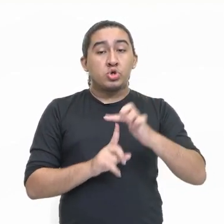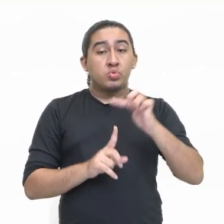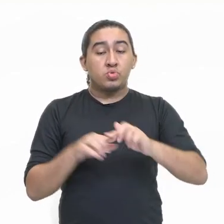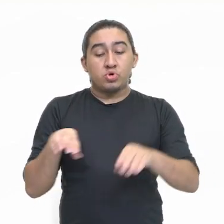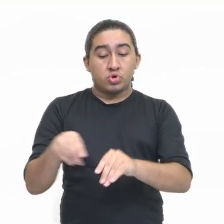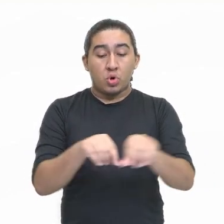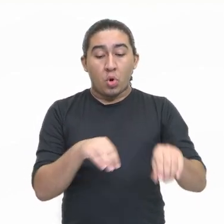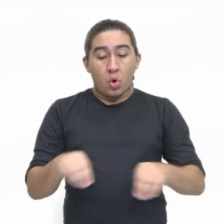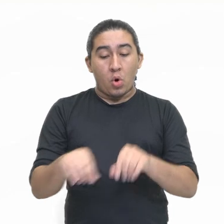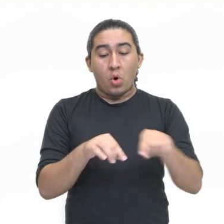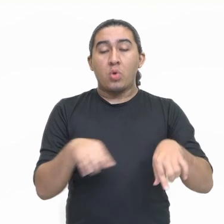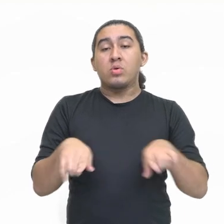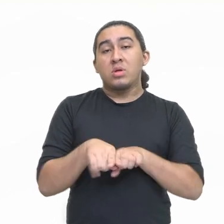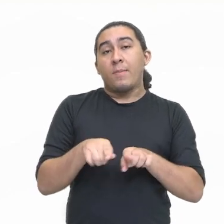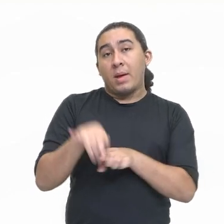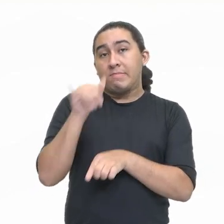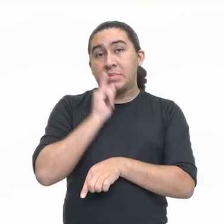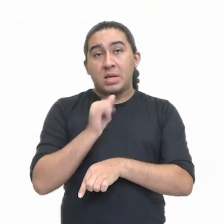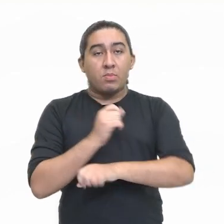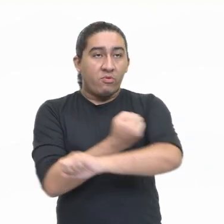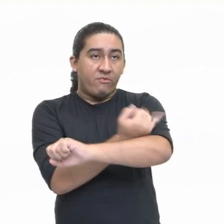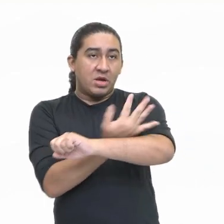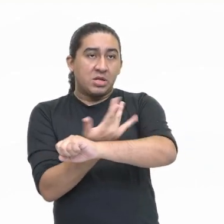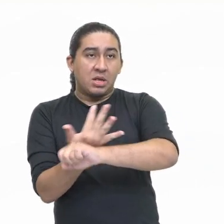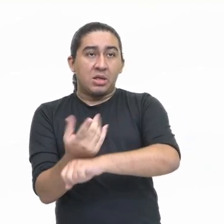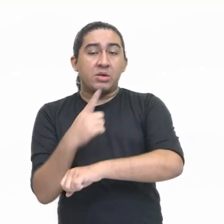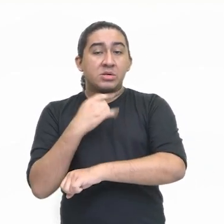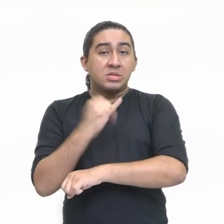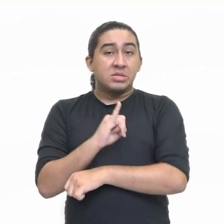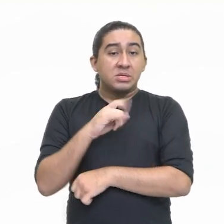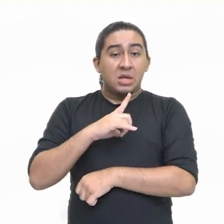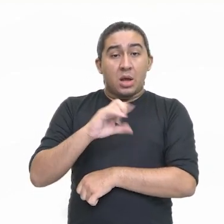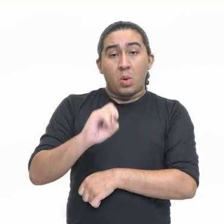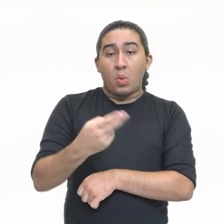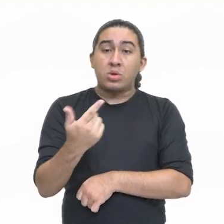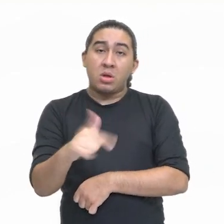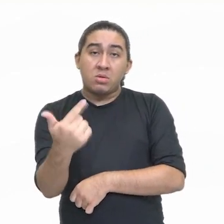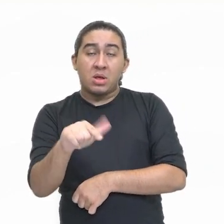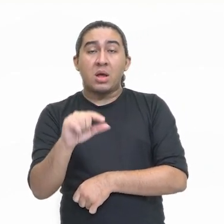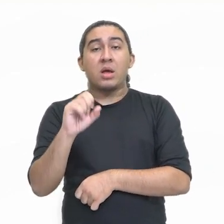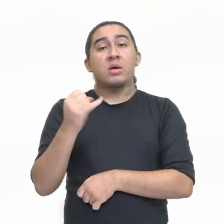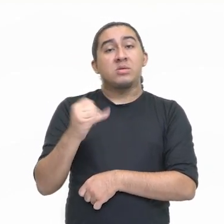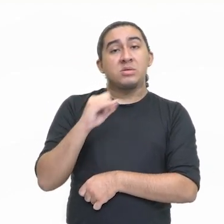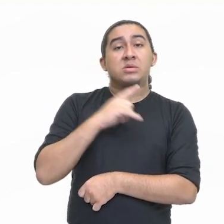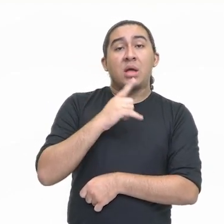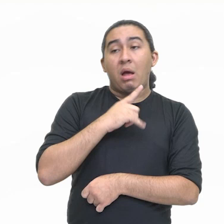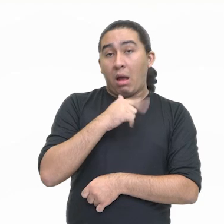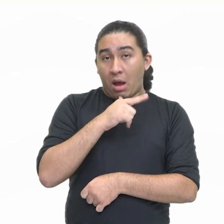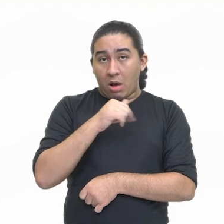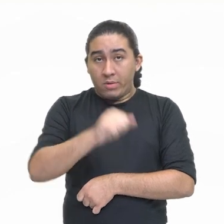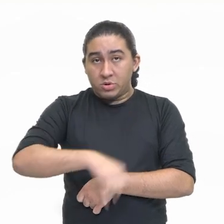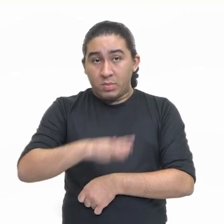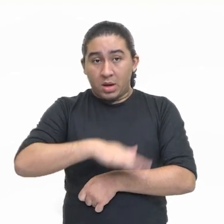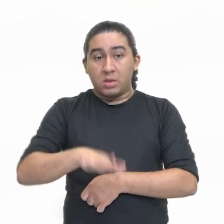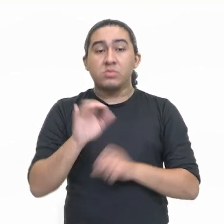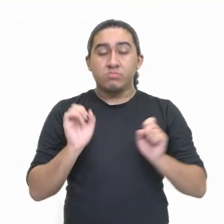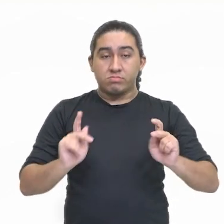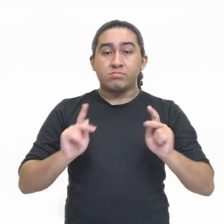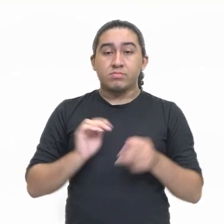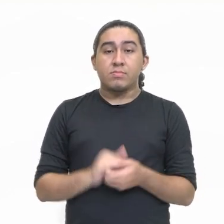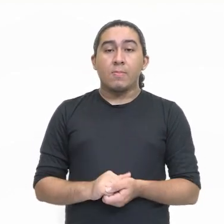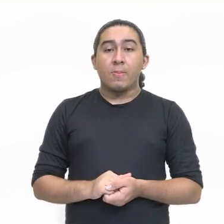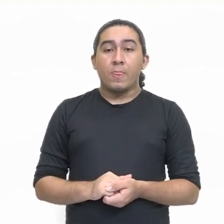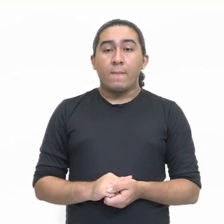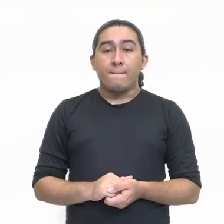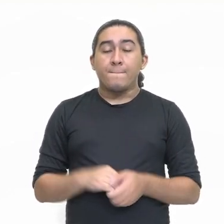solo por acaso vegetação se tem escassez ou não de água naquele ambiente